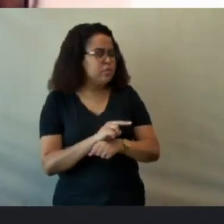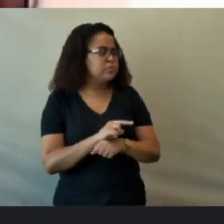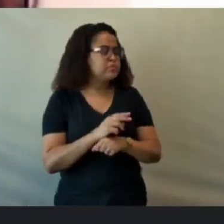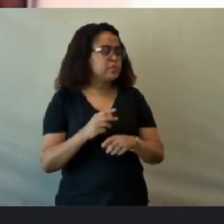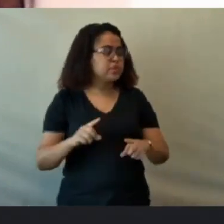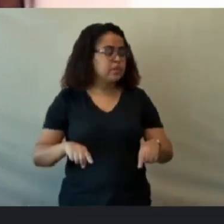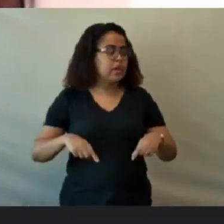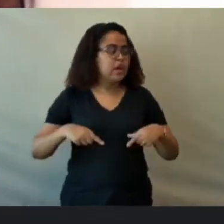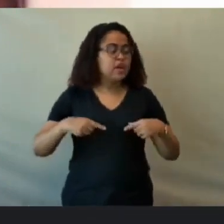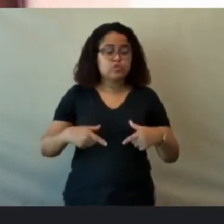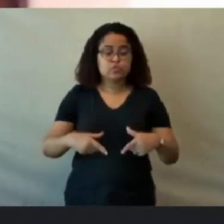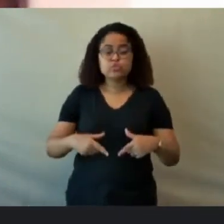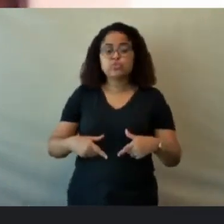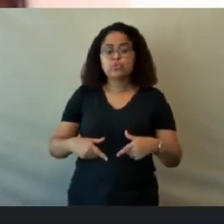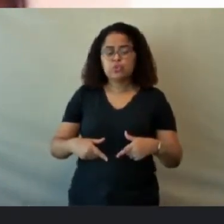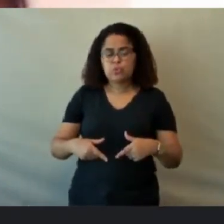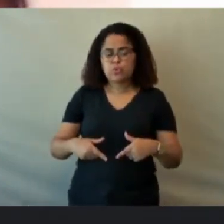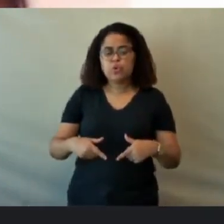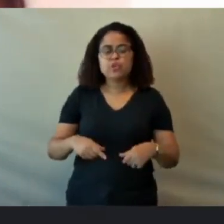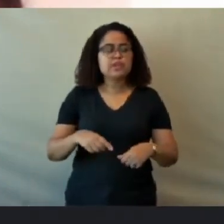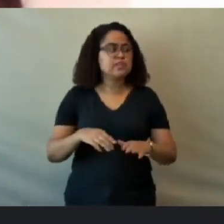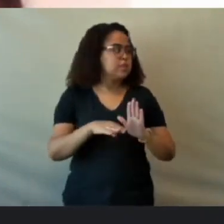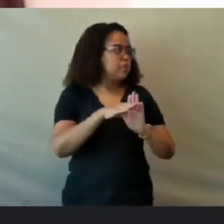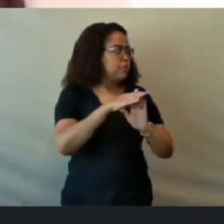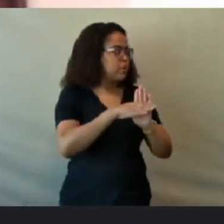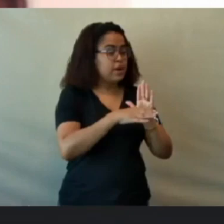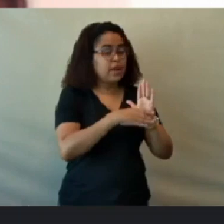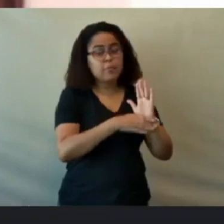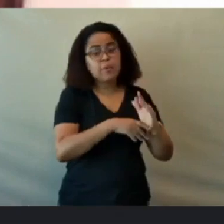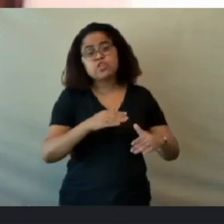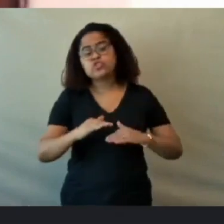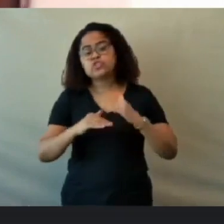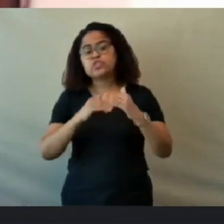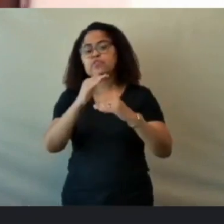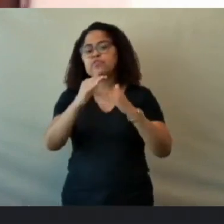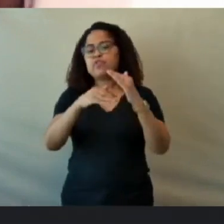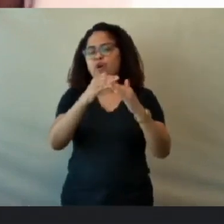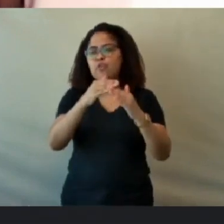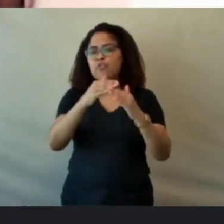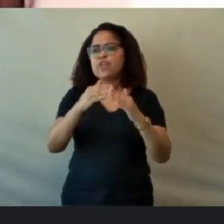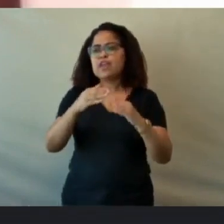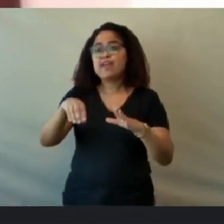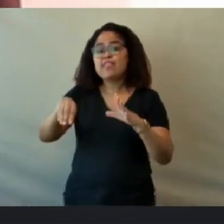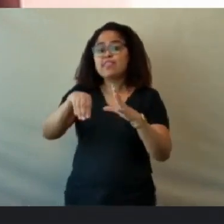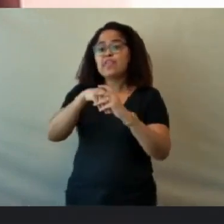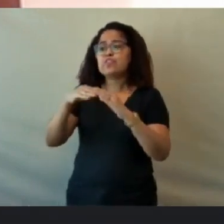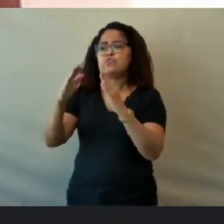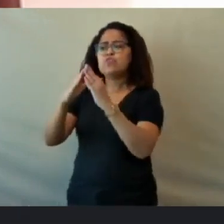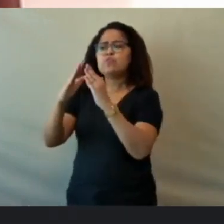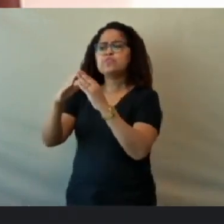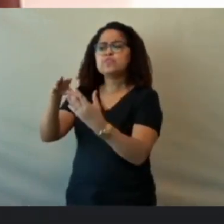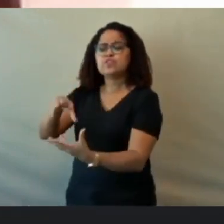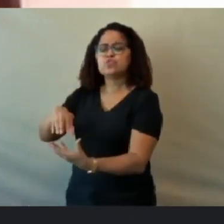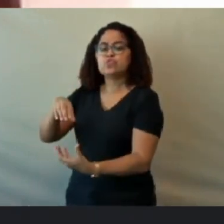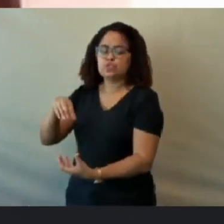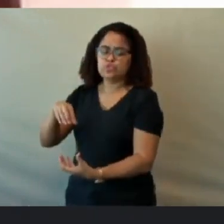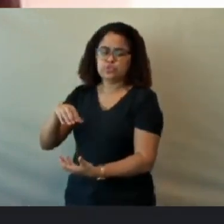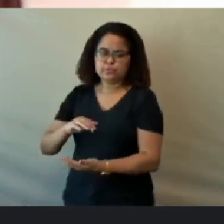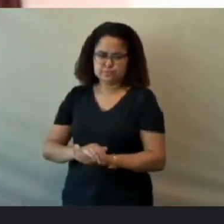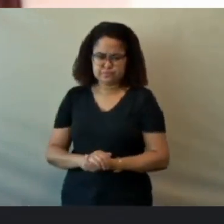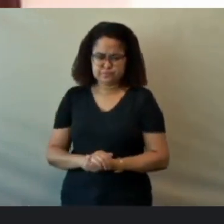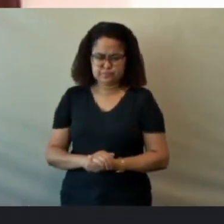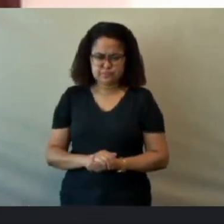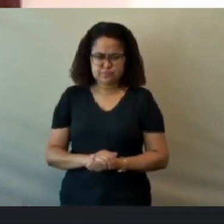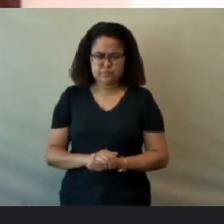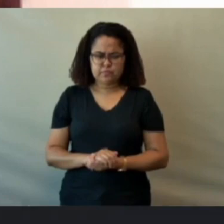programa que desenvolve o trabalho no domicílio. Então, no caso do programa Maior